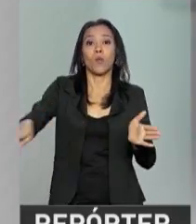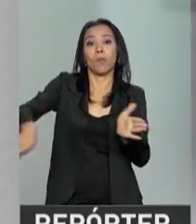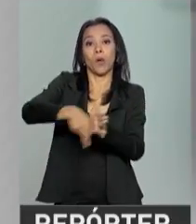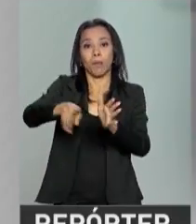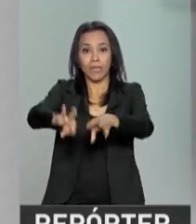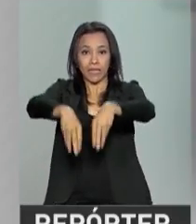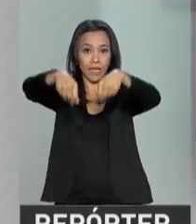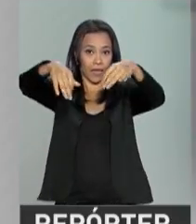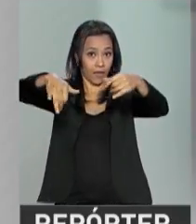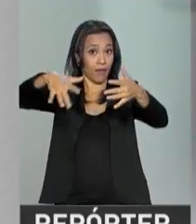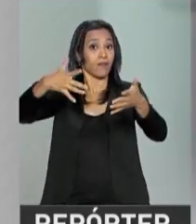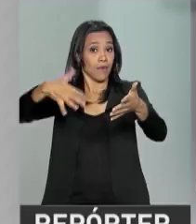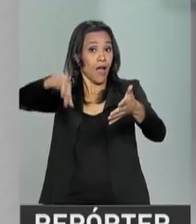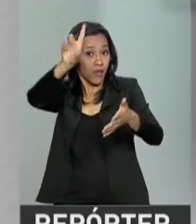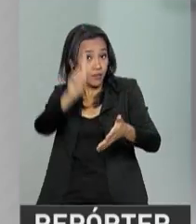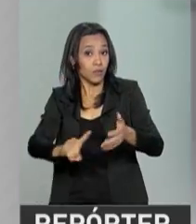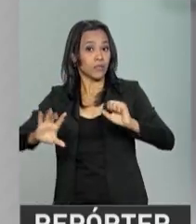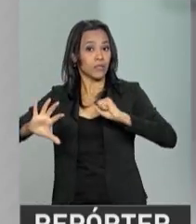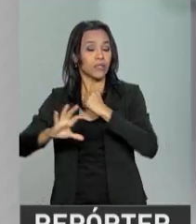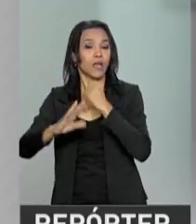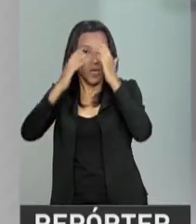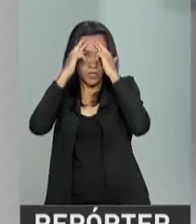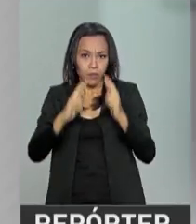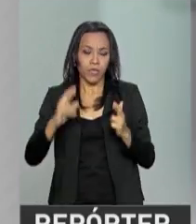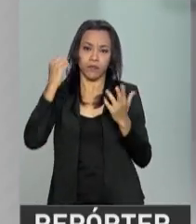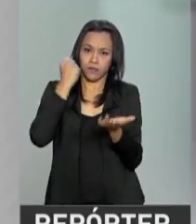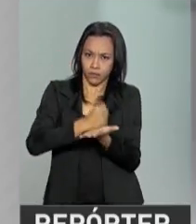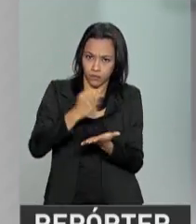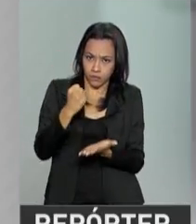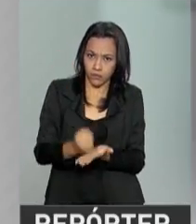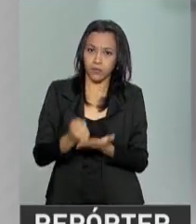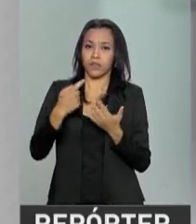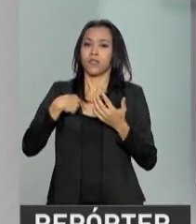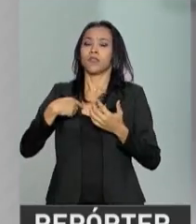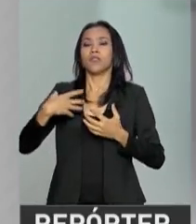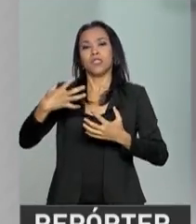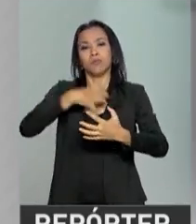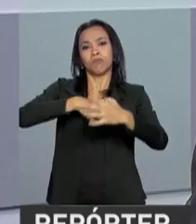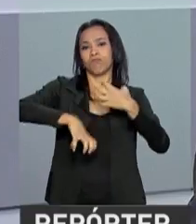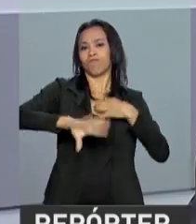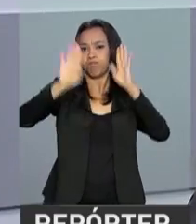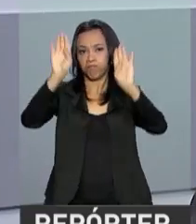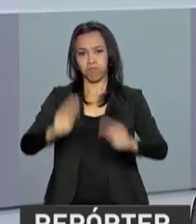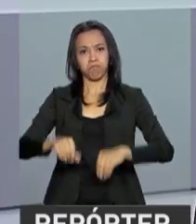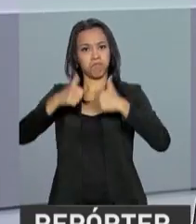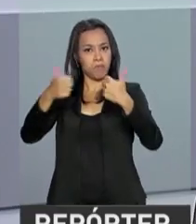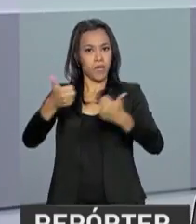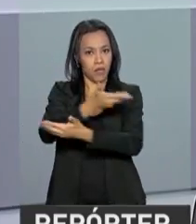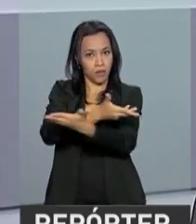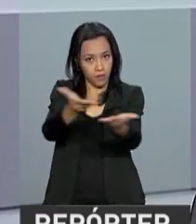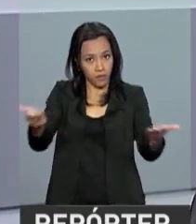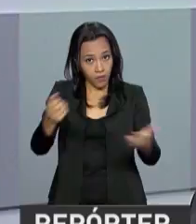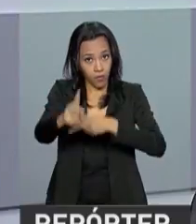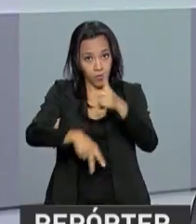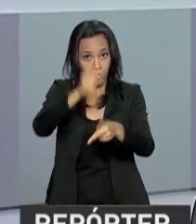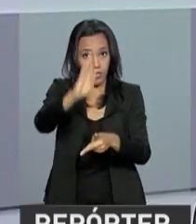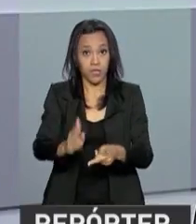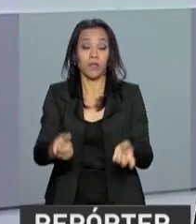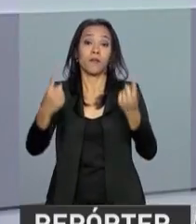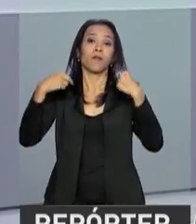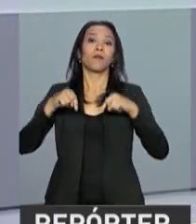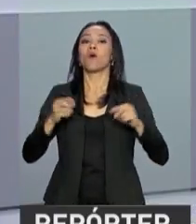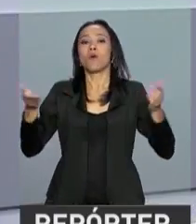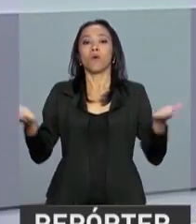propriedades, garantindo mais segurança jurídica, bem-estar e dignidade para os brasileiros. E hoje o ministro da Cultura,